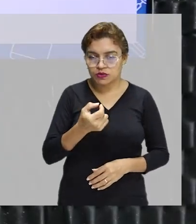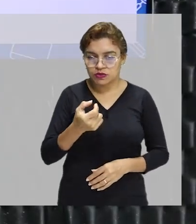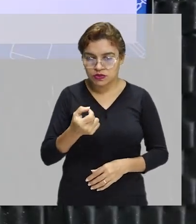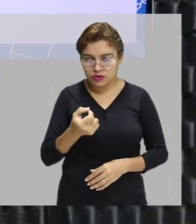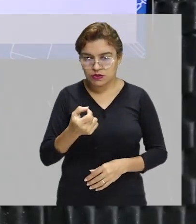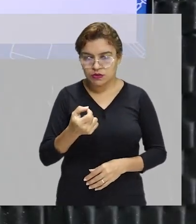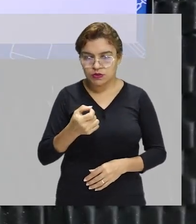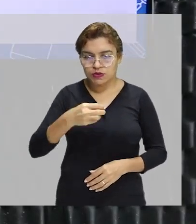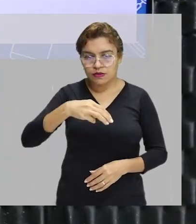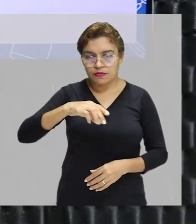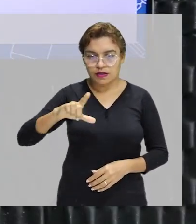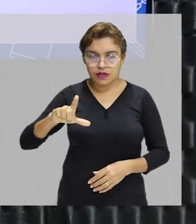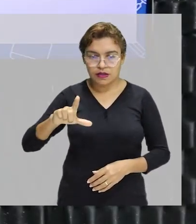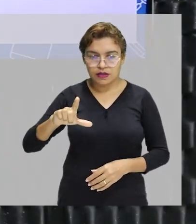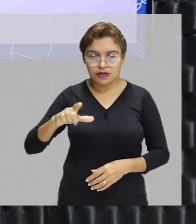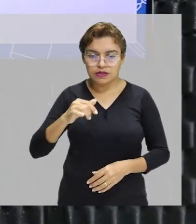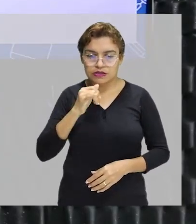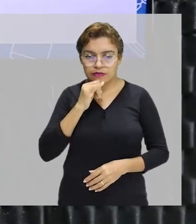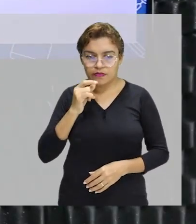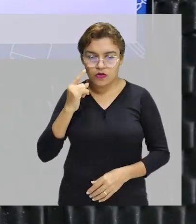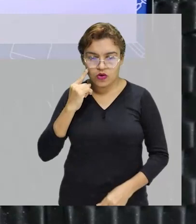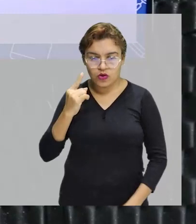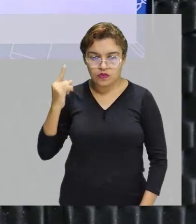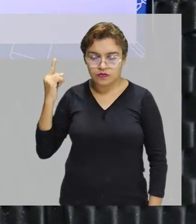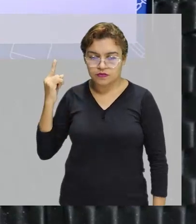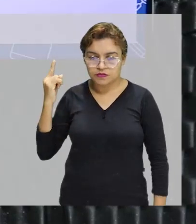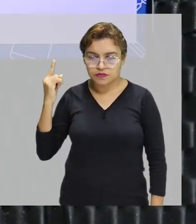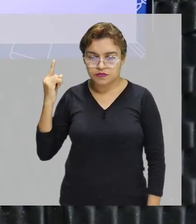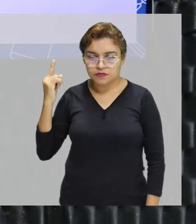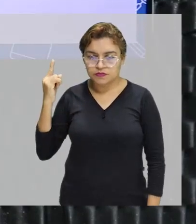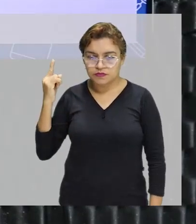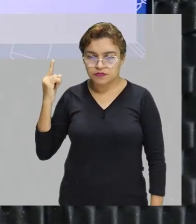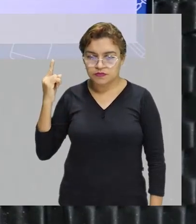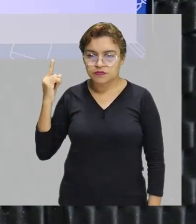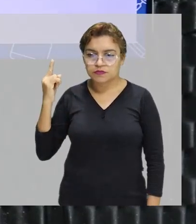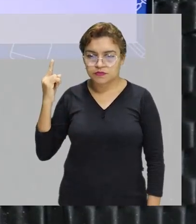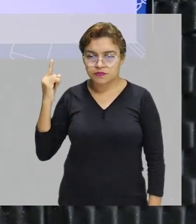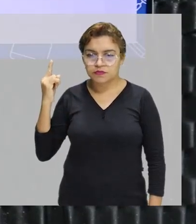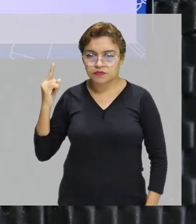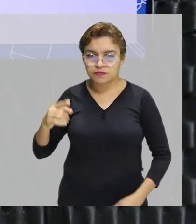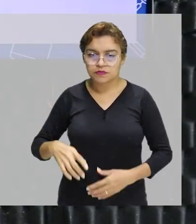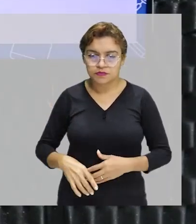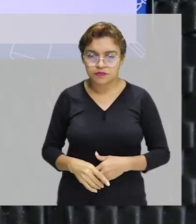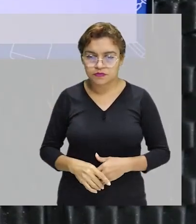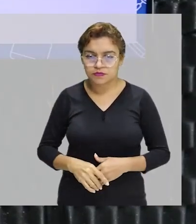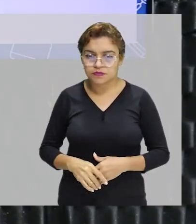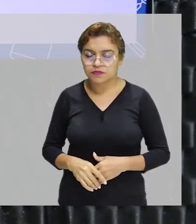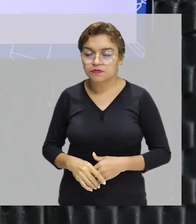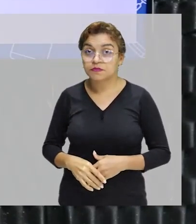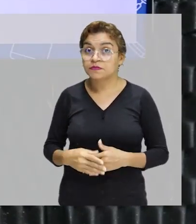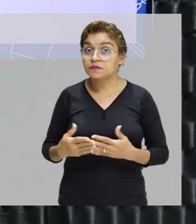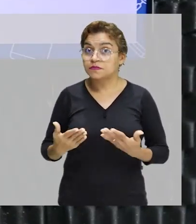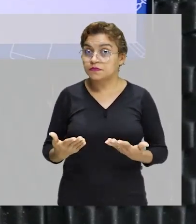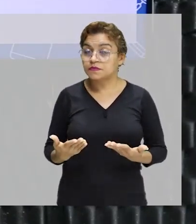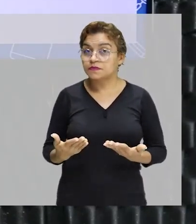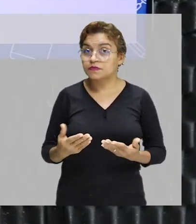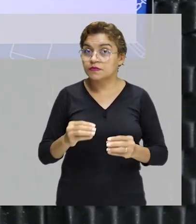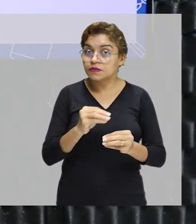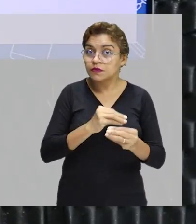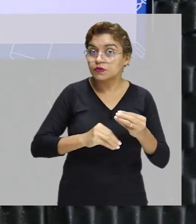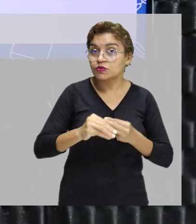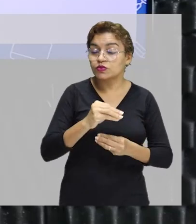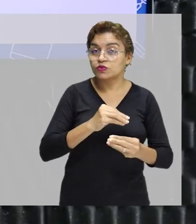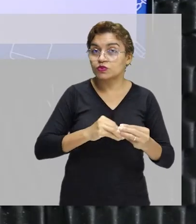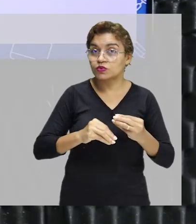por litro de KNO3, né, o nitrato de potássio. Com relação à solução